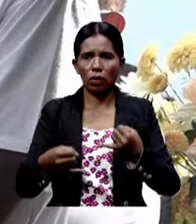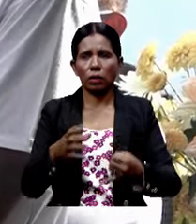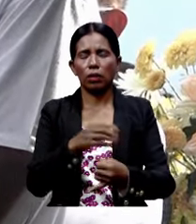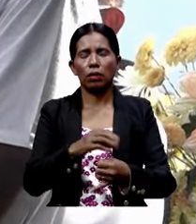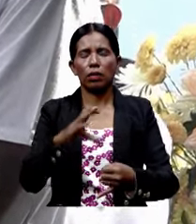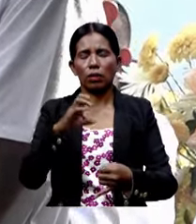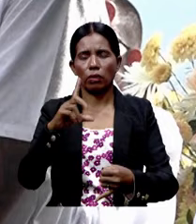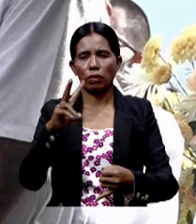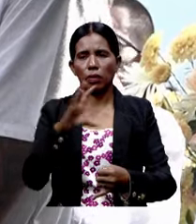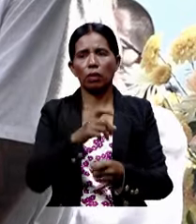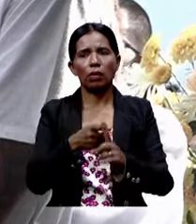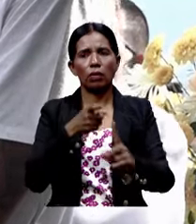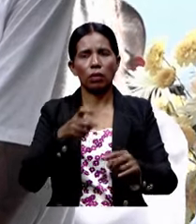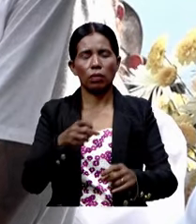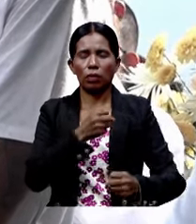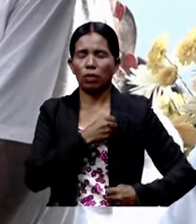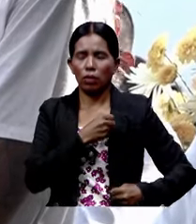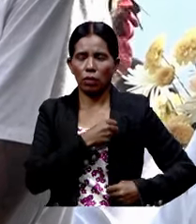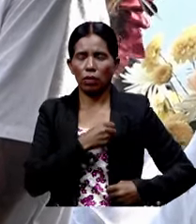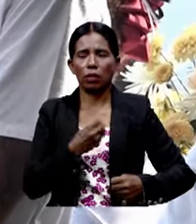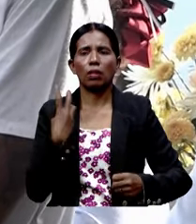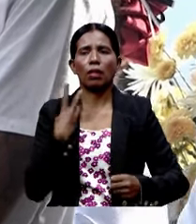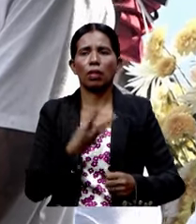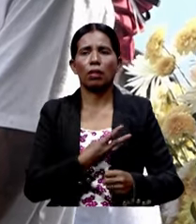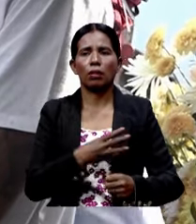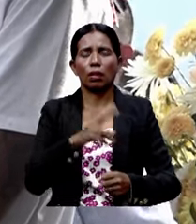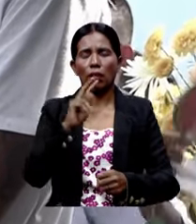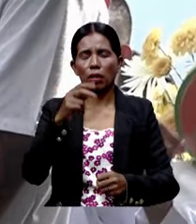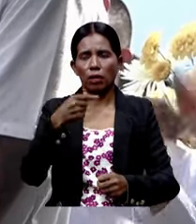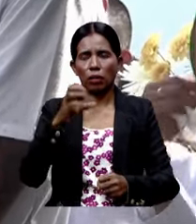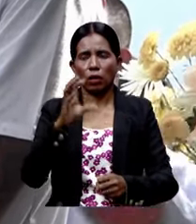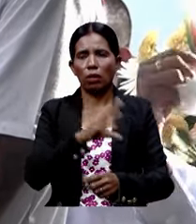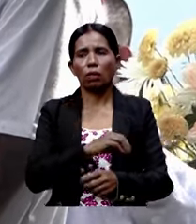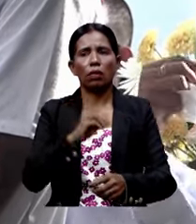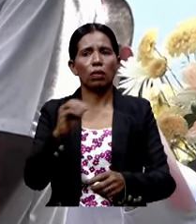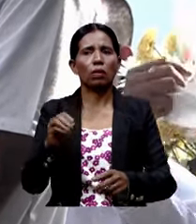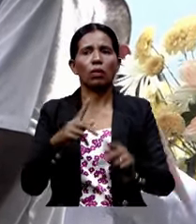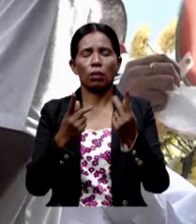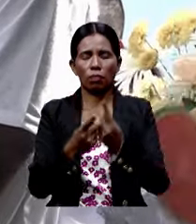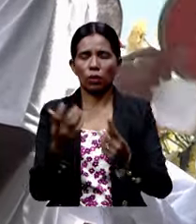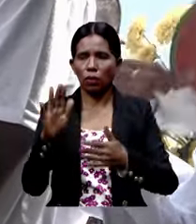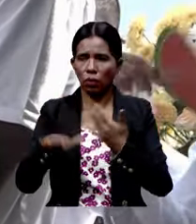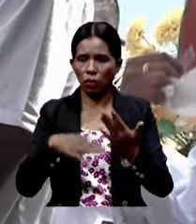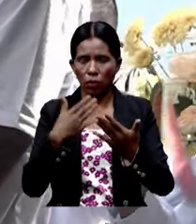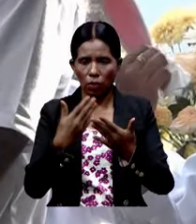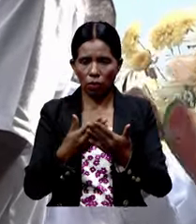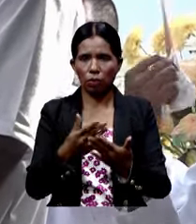civilia, ou se parte militarnia, como os NGOs, como as companhias, né?